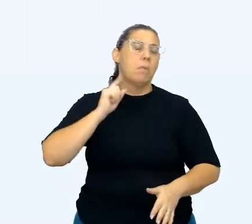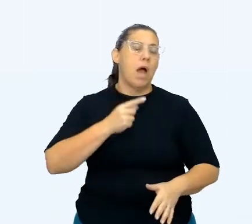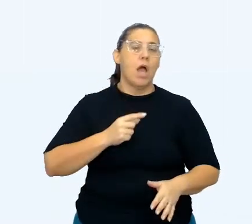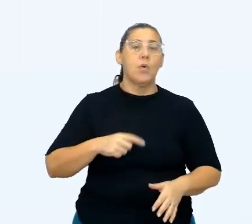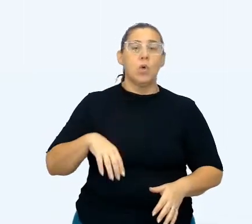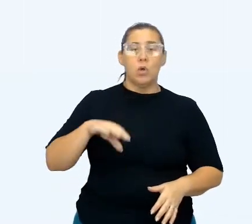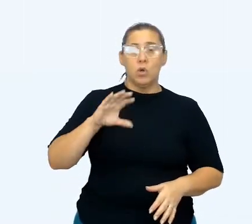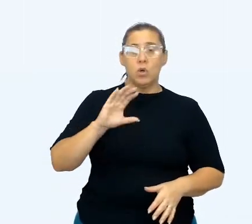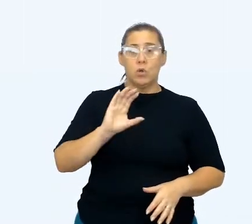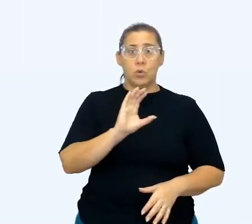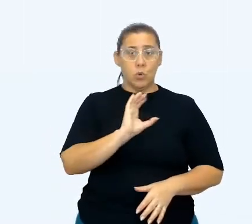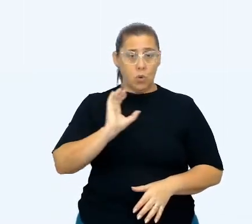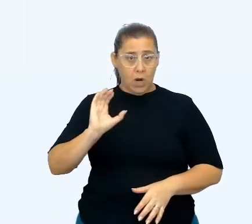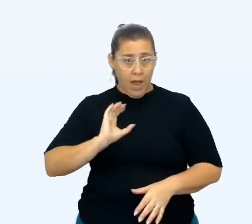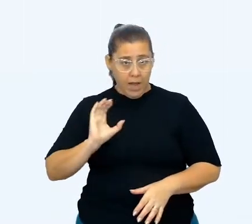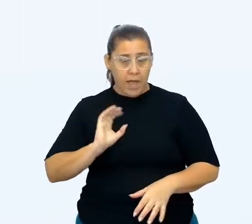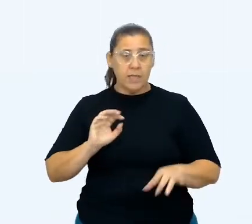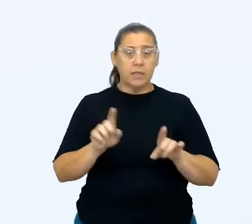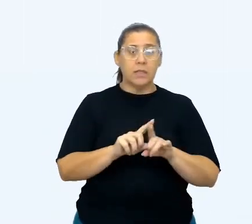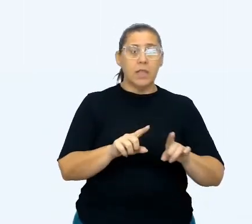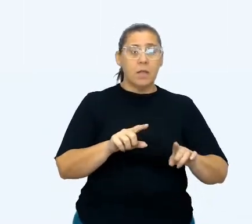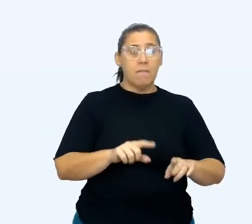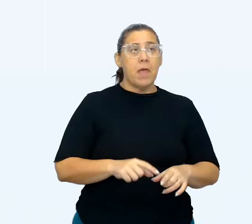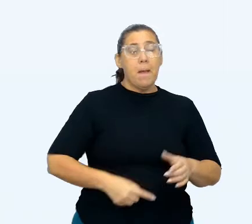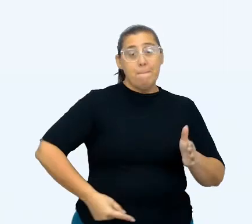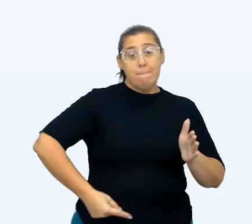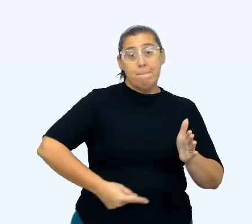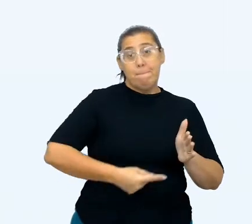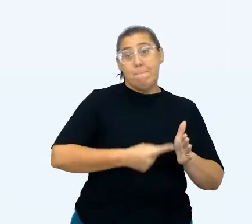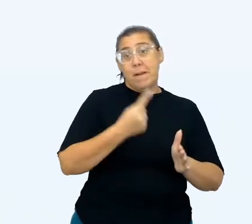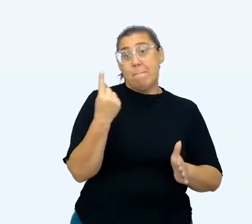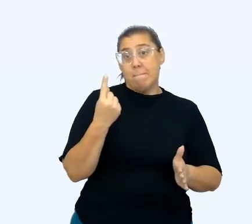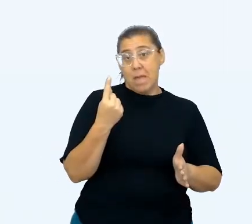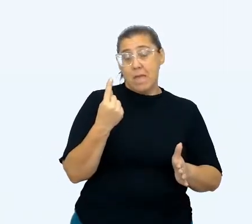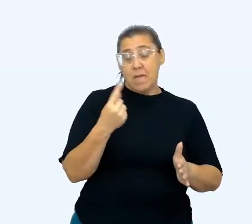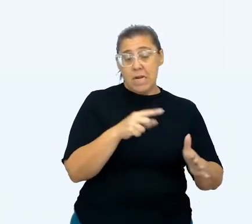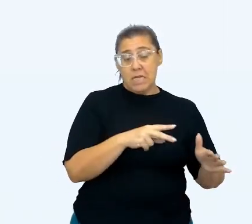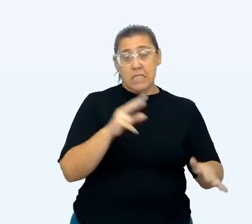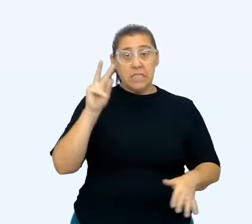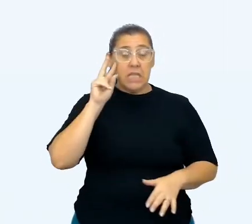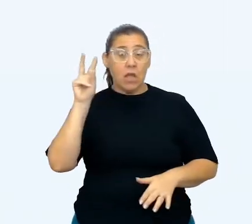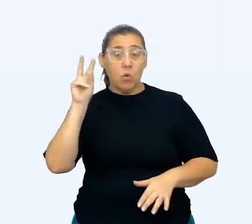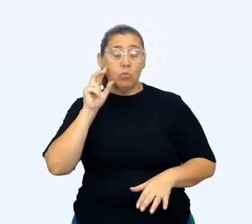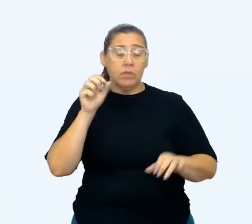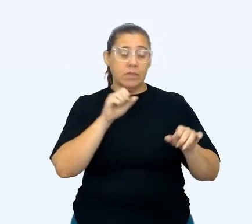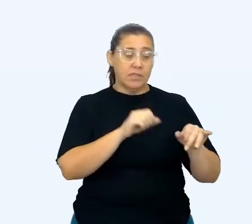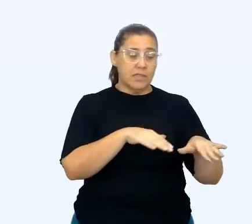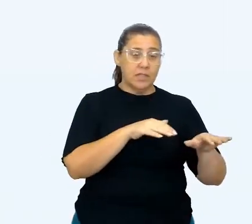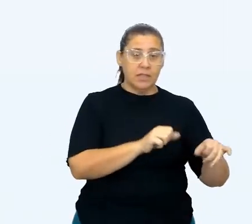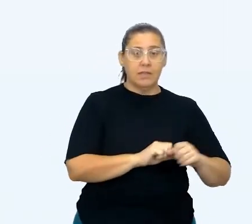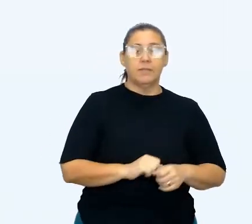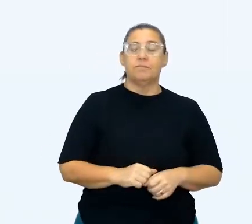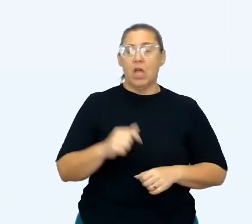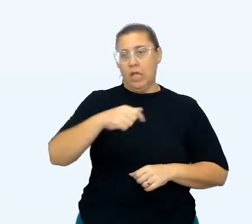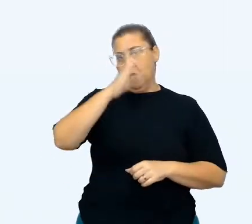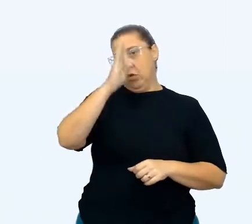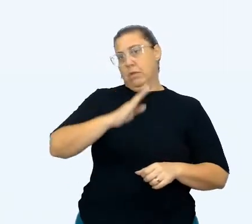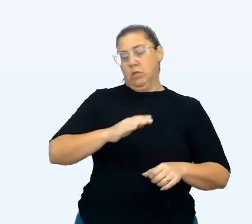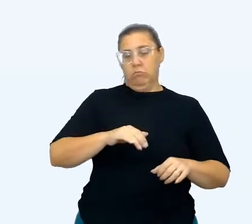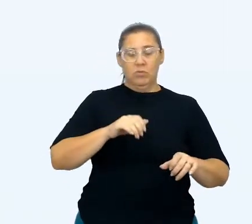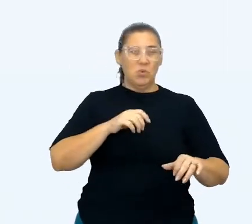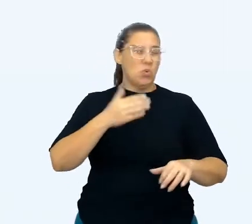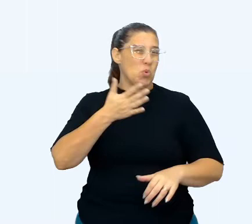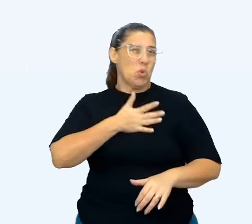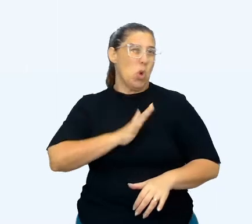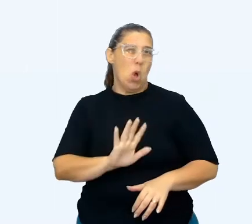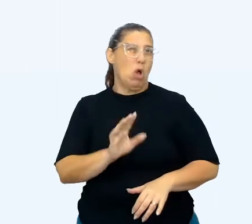exemplo, a data é comemorada na primeira segunda-feira de setembro. No Brasil, os movimentos sociais preferem não chamar a